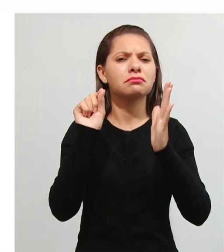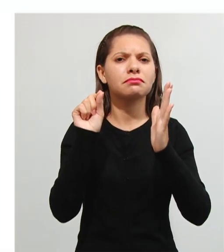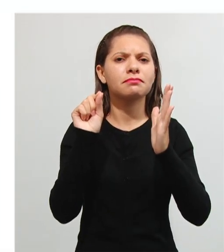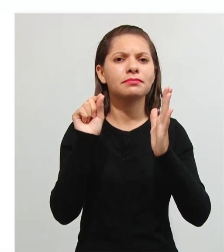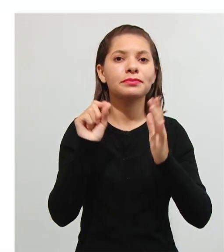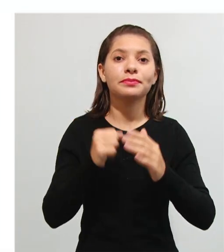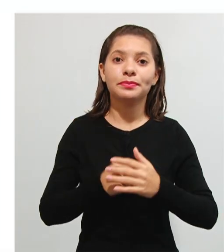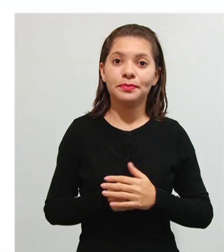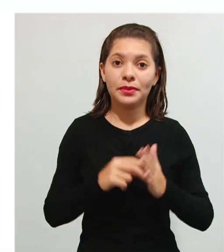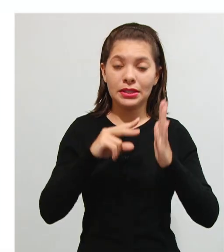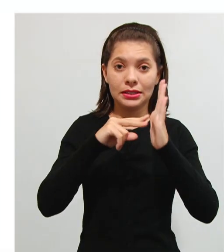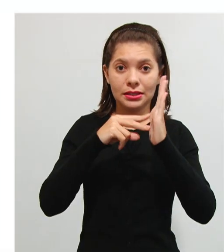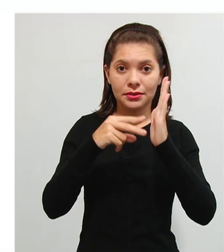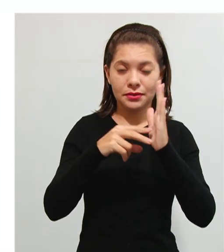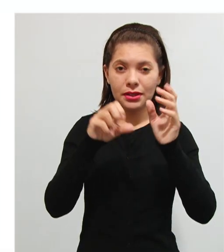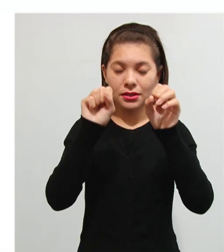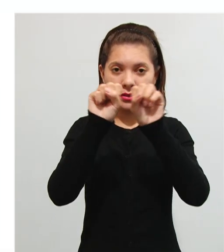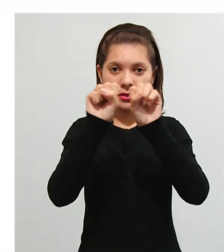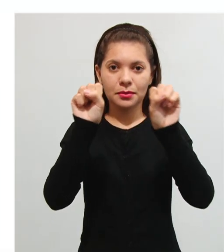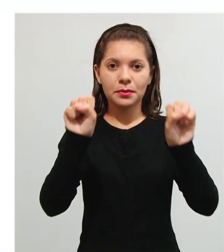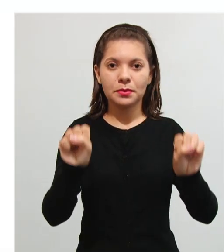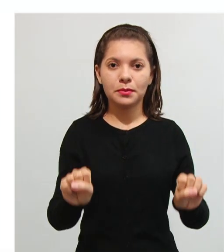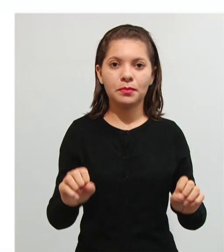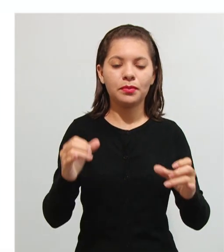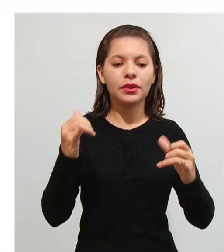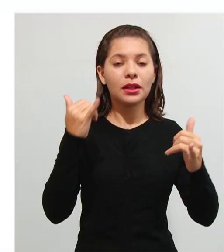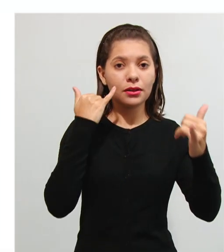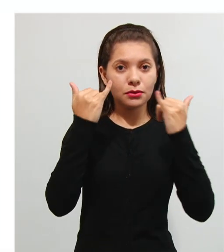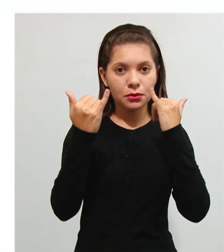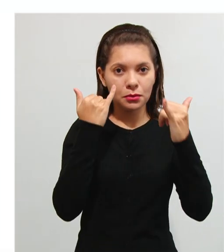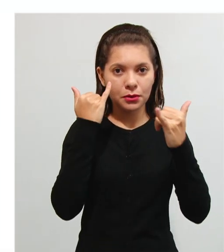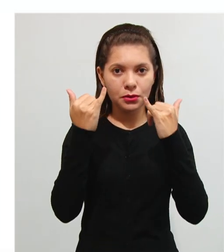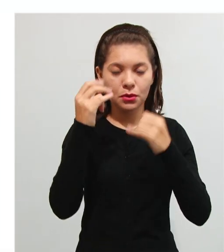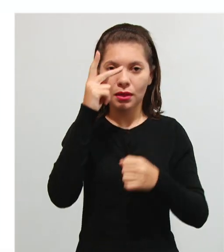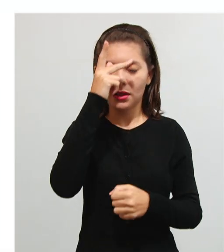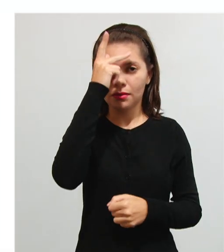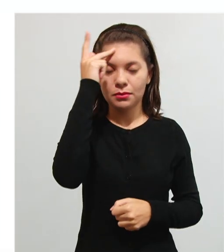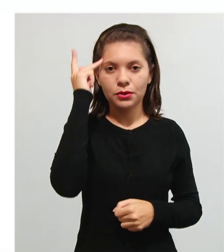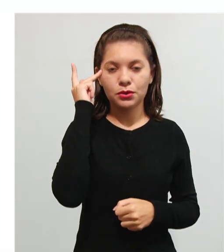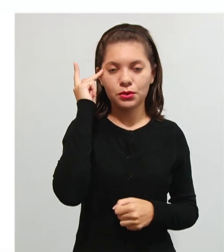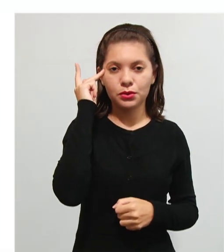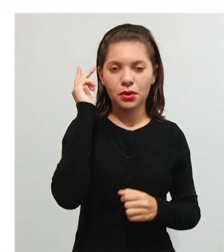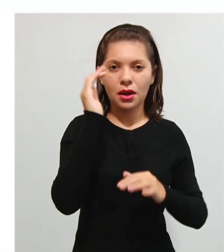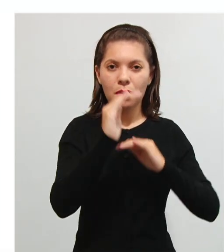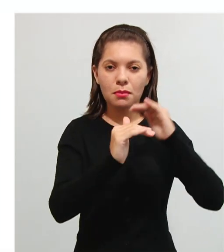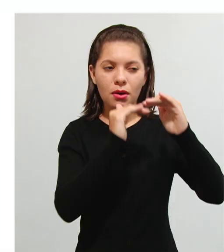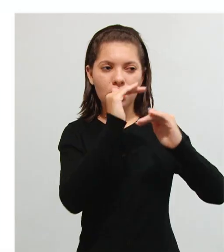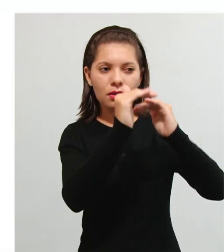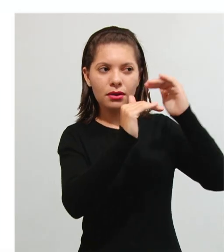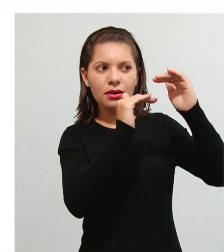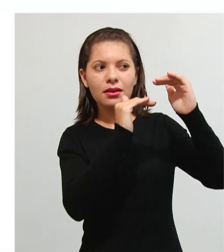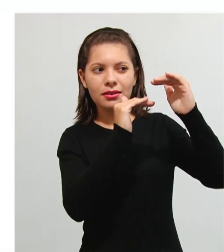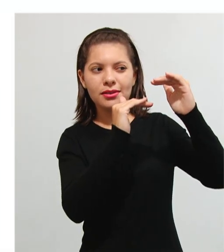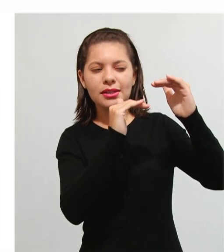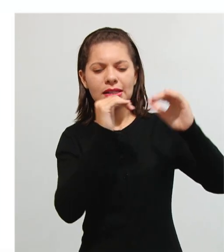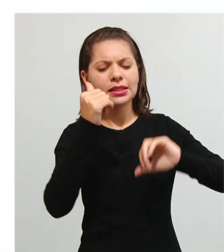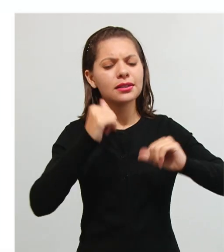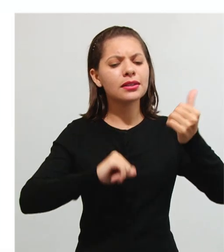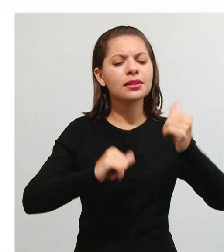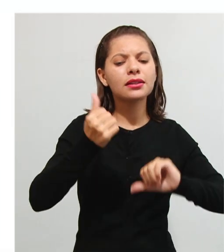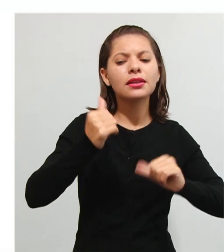refere-se a sistematização das informações das pessoas e o processo para avaliar